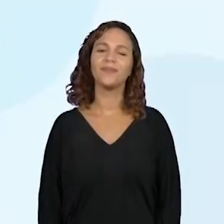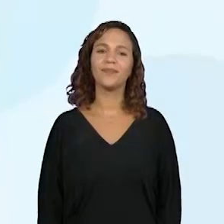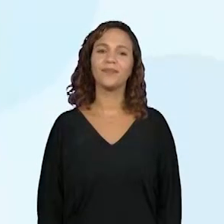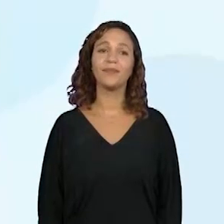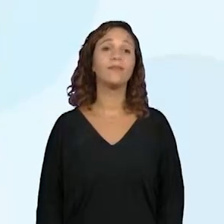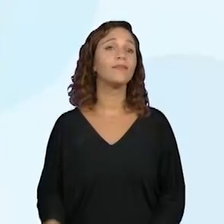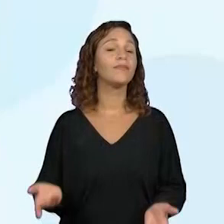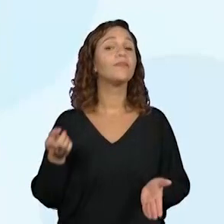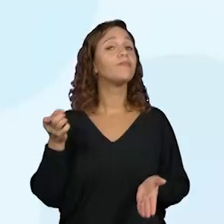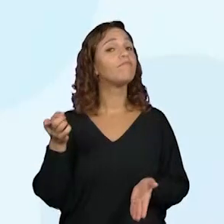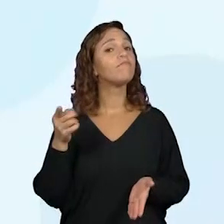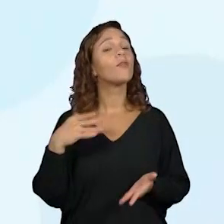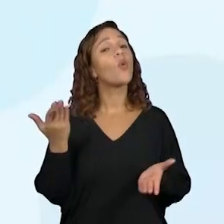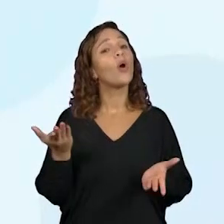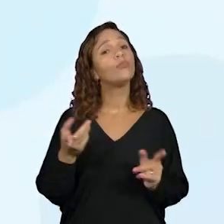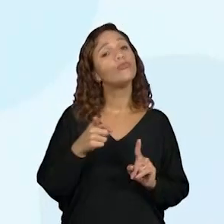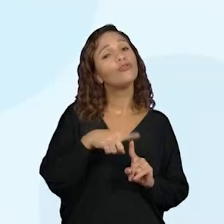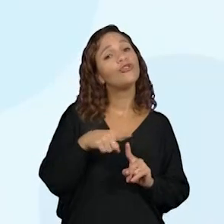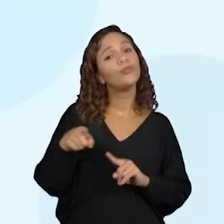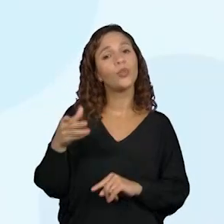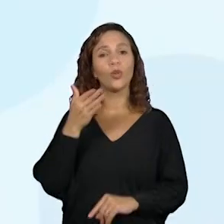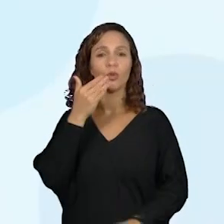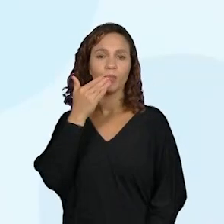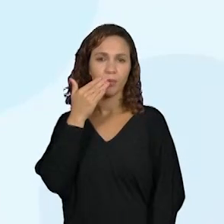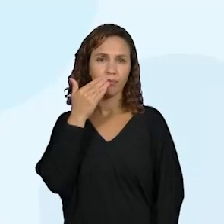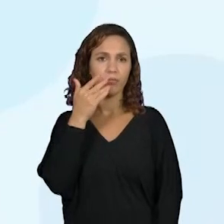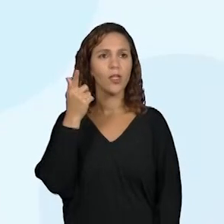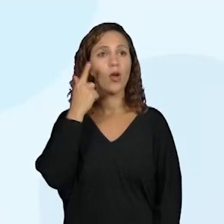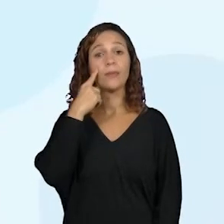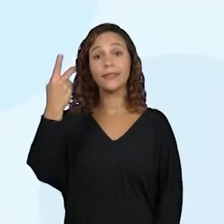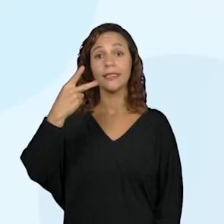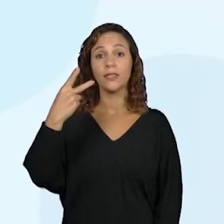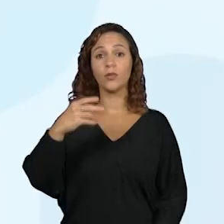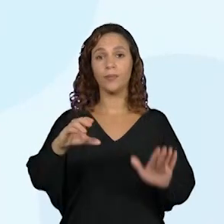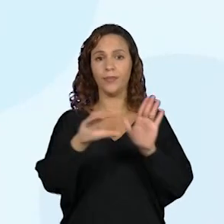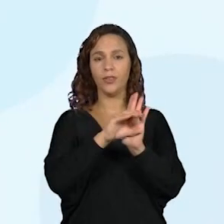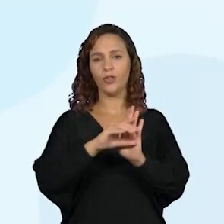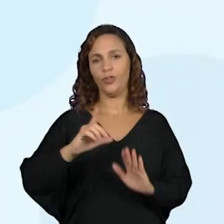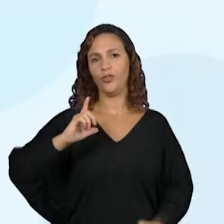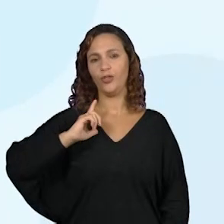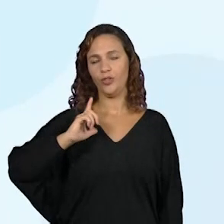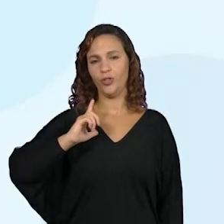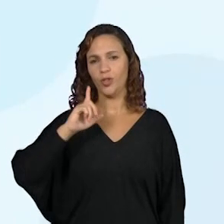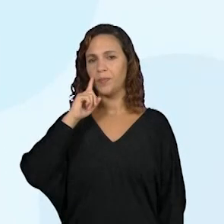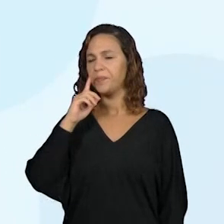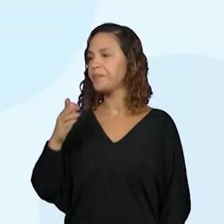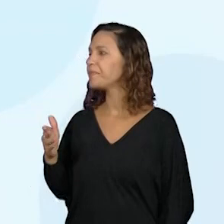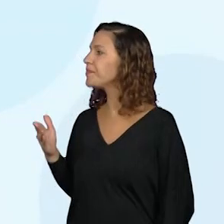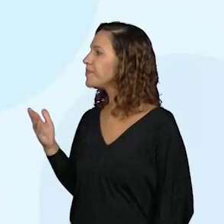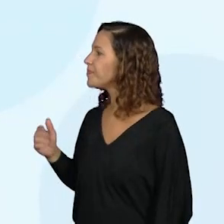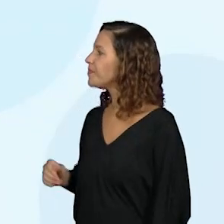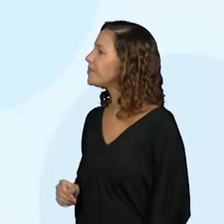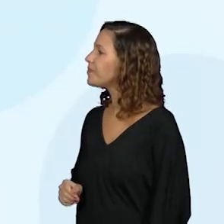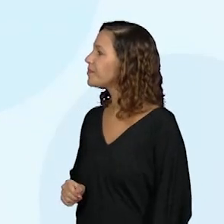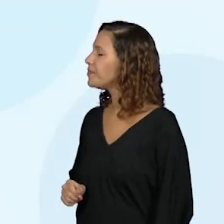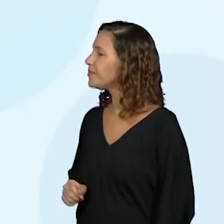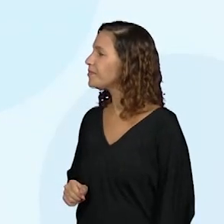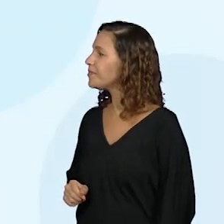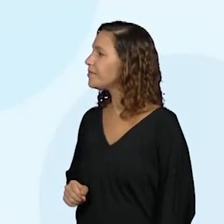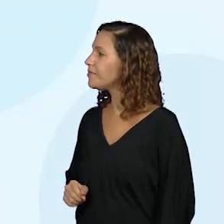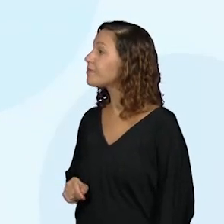Qual é o tipo de alimentação do cão e tá aqui no segundo parágrafo o cão é um animal onívoro